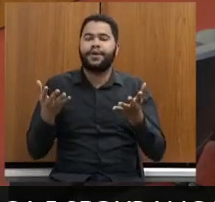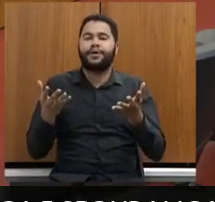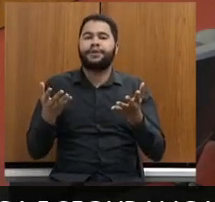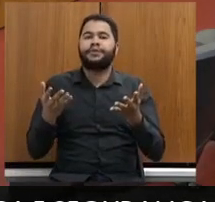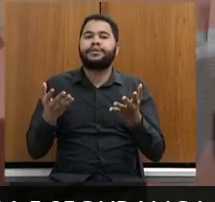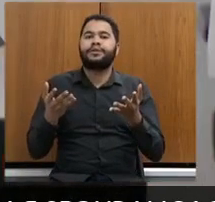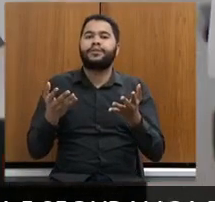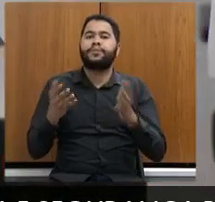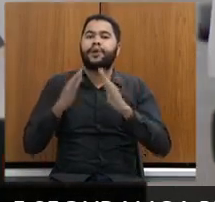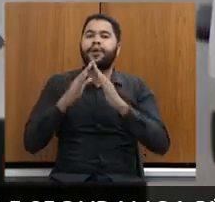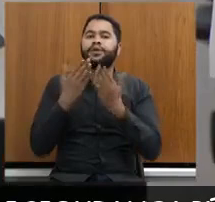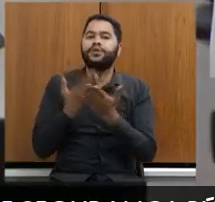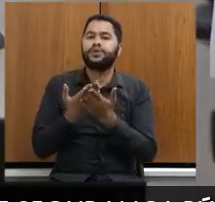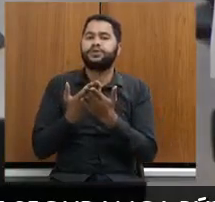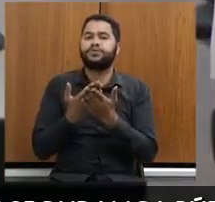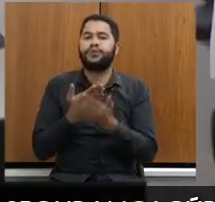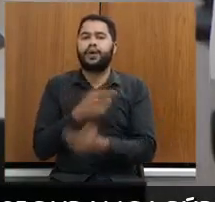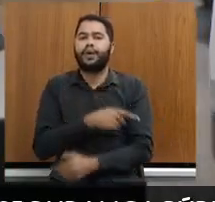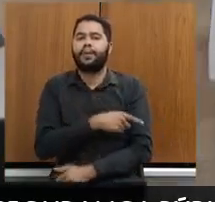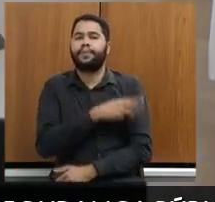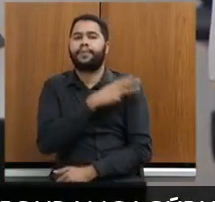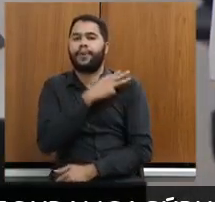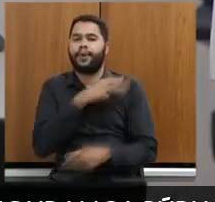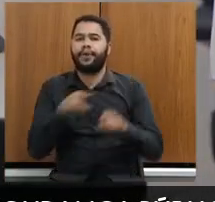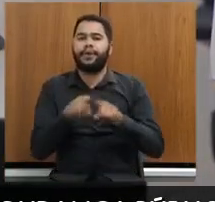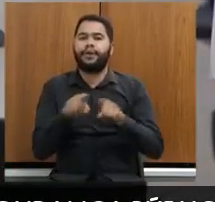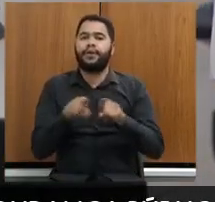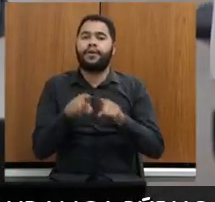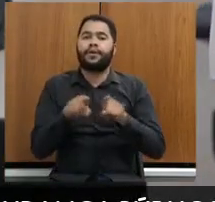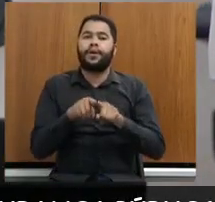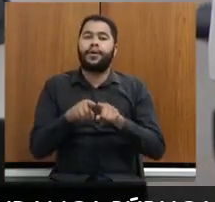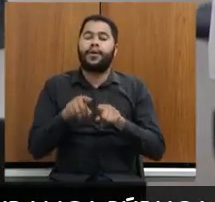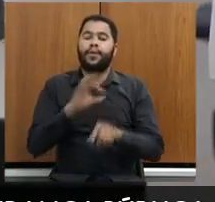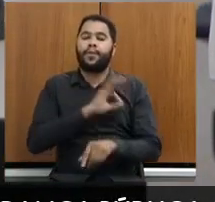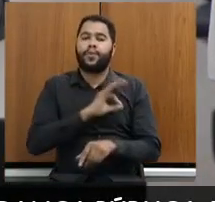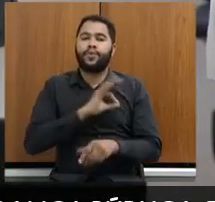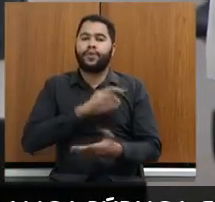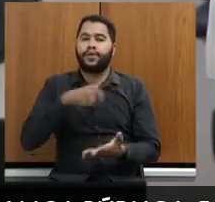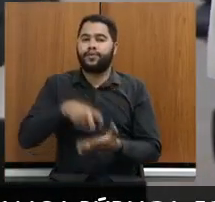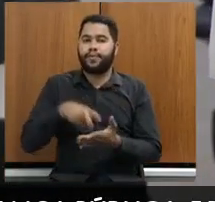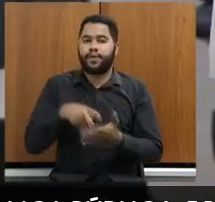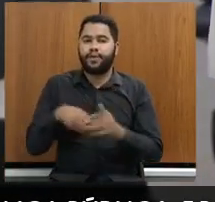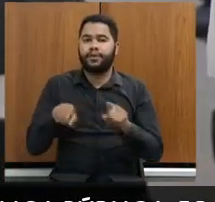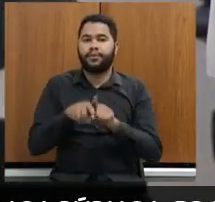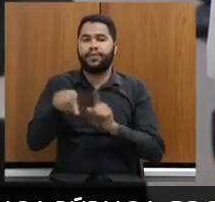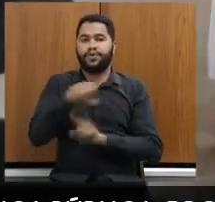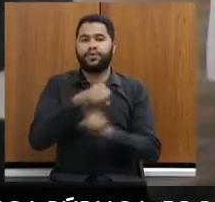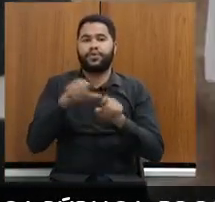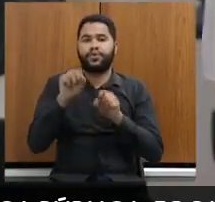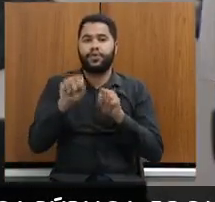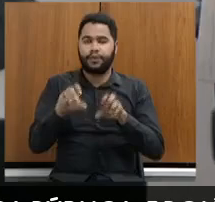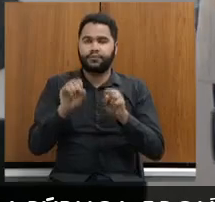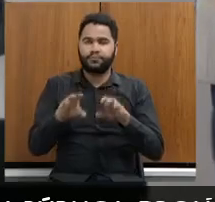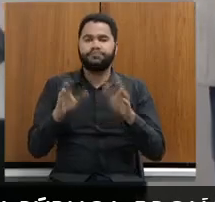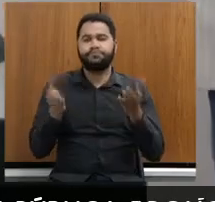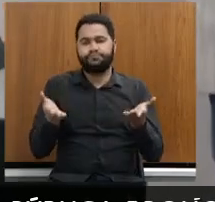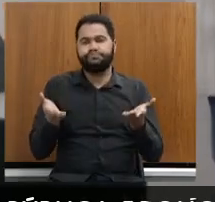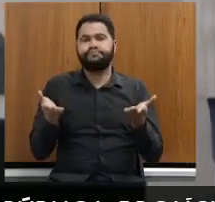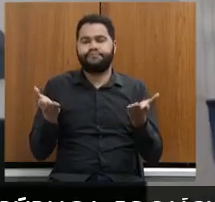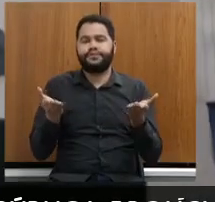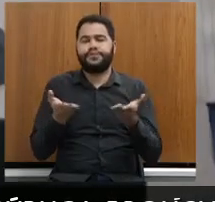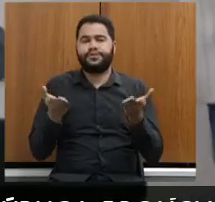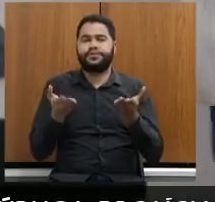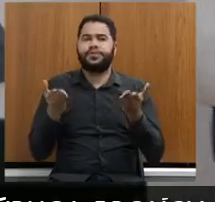esse qualidade adicionar os policiais penais e socioeducativo sou Iva não fizer uma audiência pública para tratar